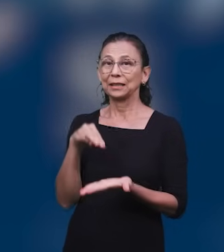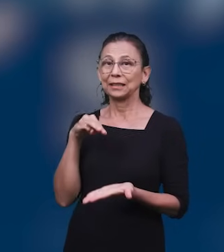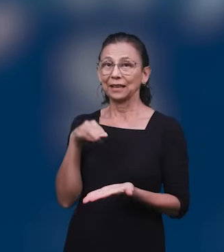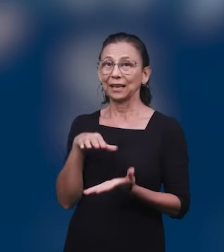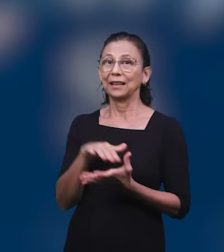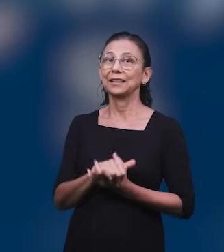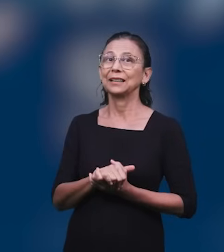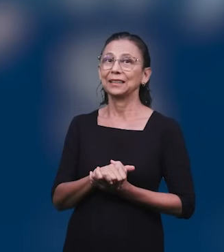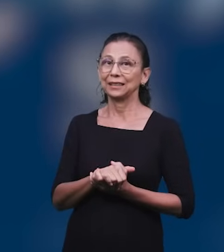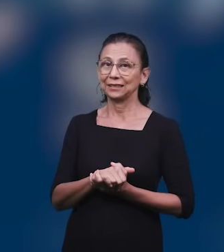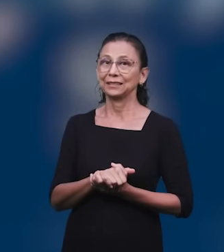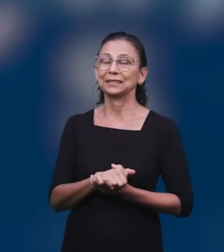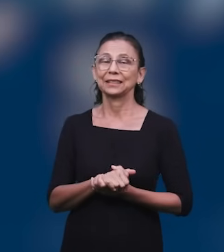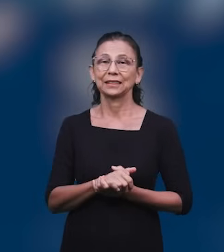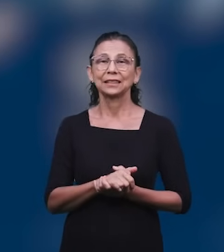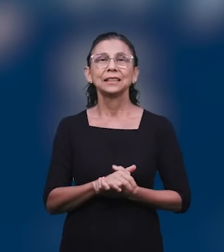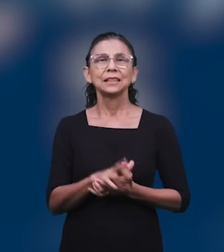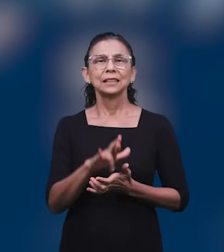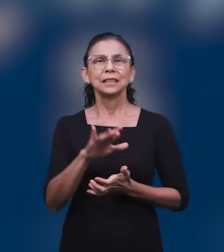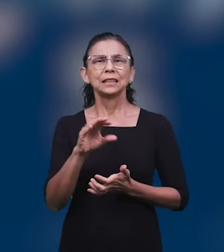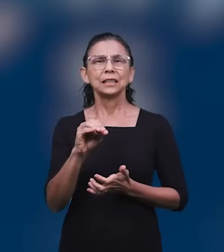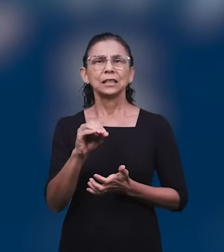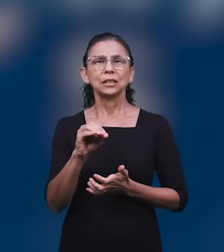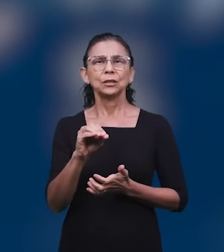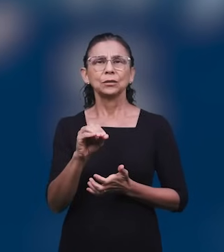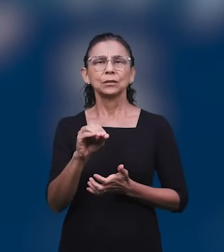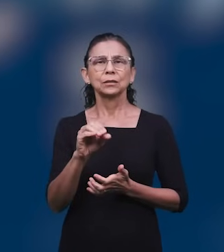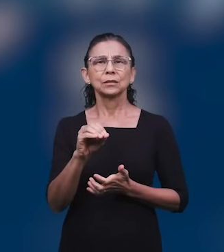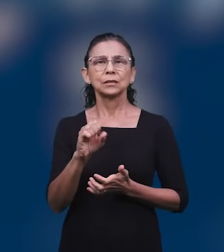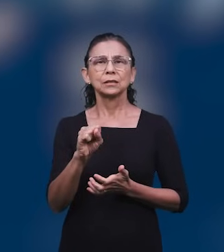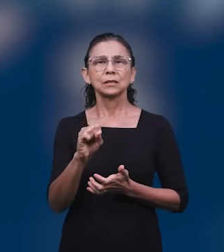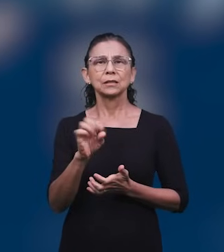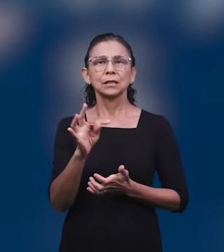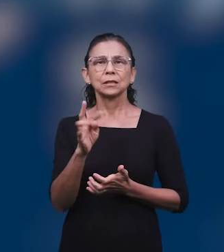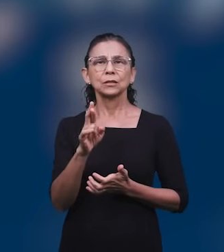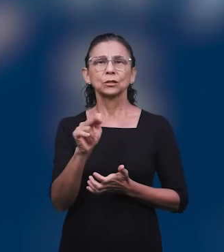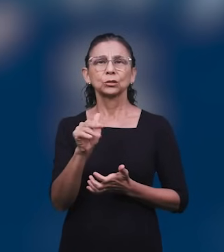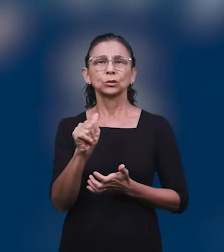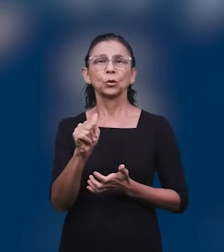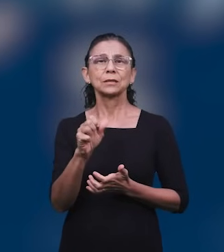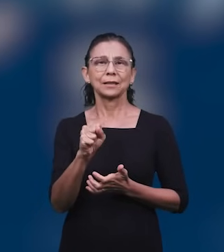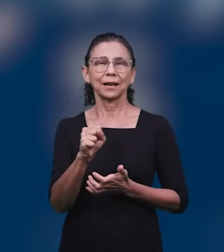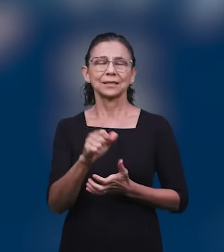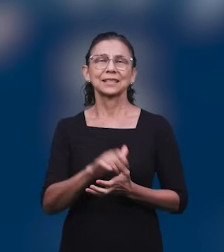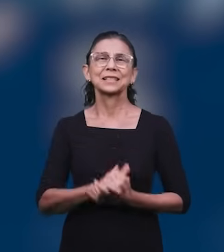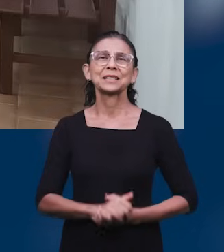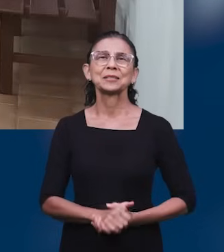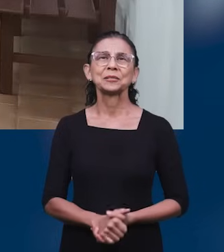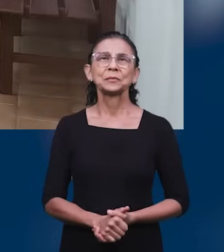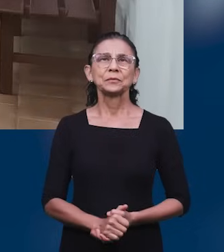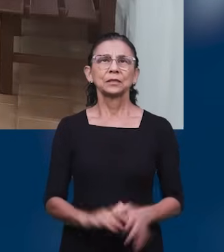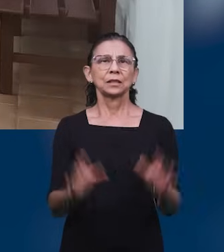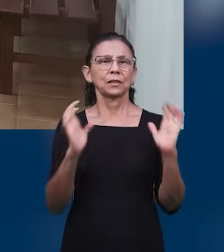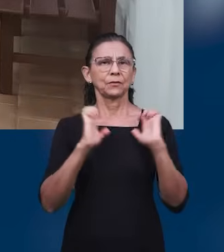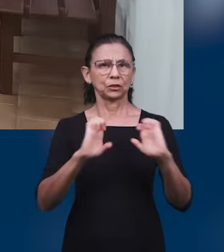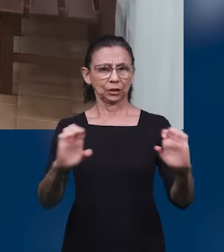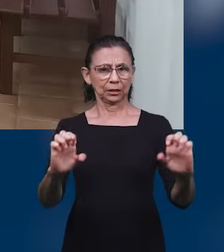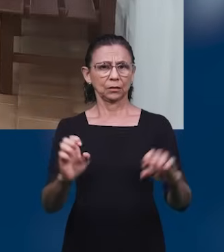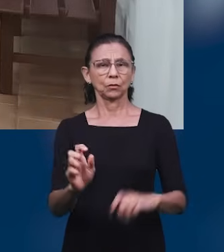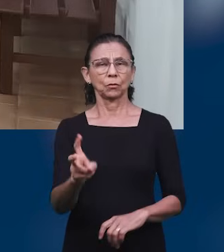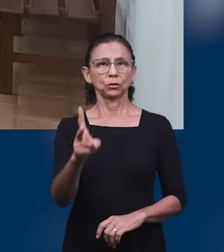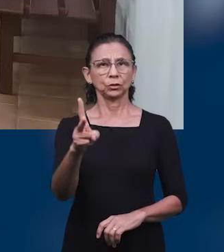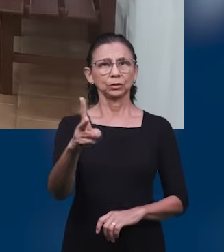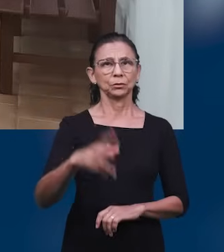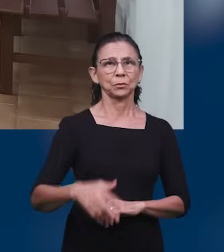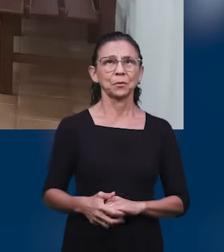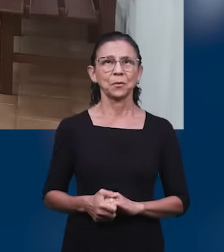de Terra Firme, Rio das Ostras, né? O Rio das Ostras, no Rio de Janeiro, os irmãos evangelizando com as nossas crianças. Evangelização na